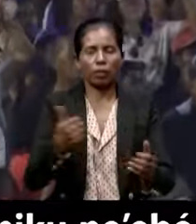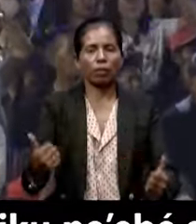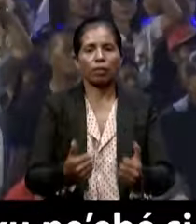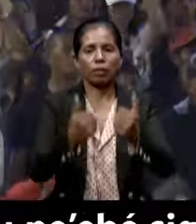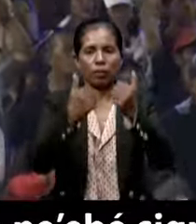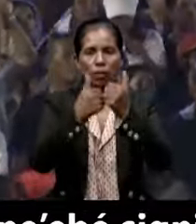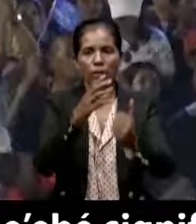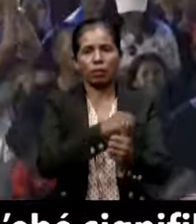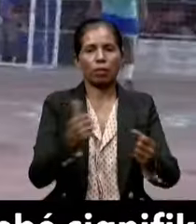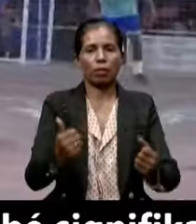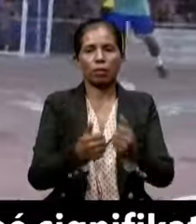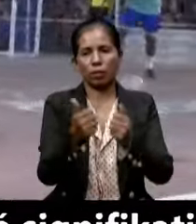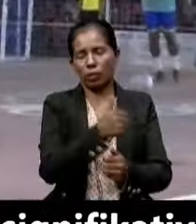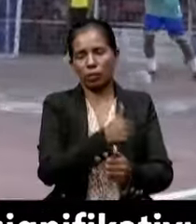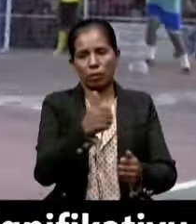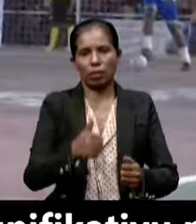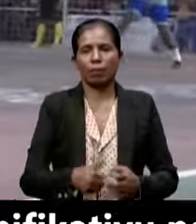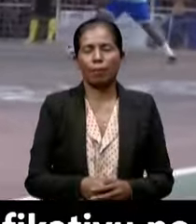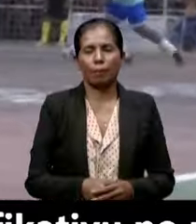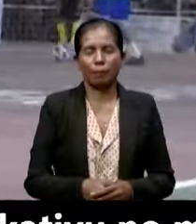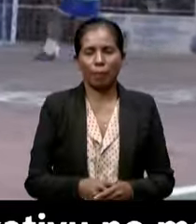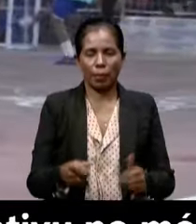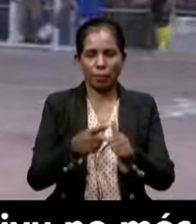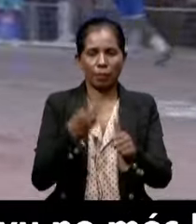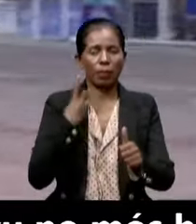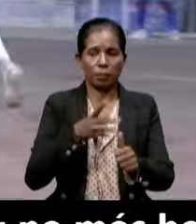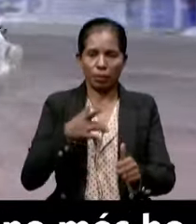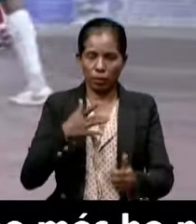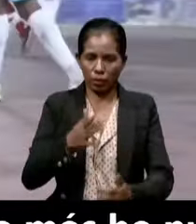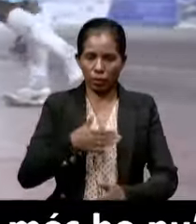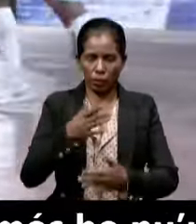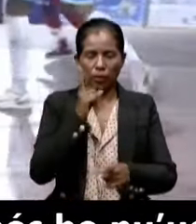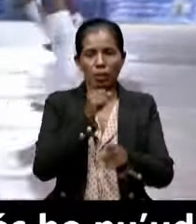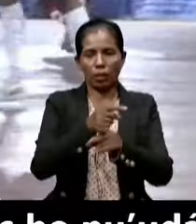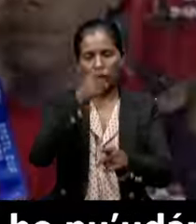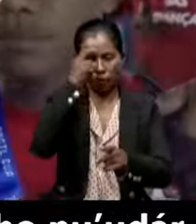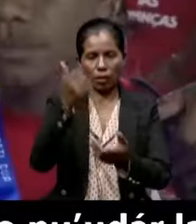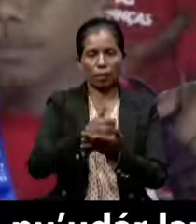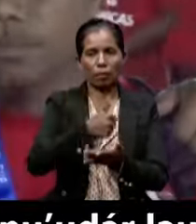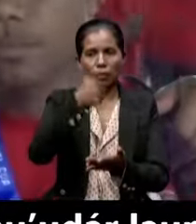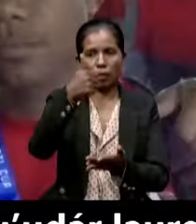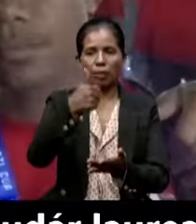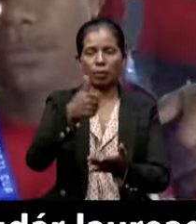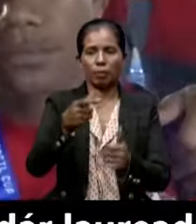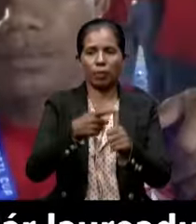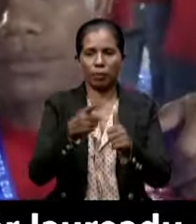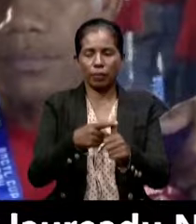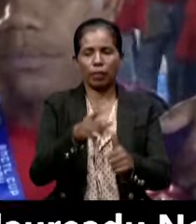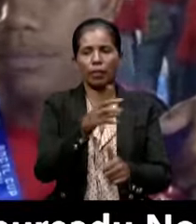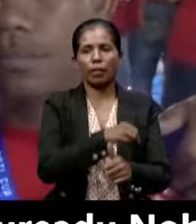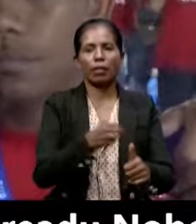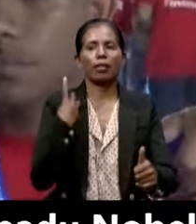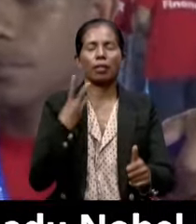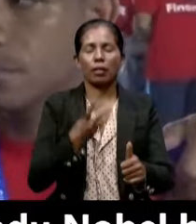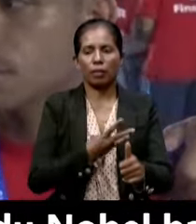e evento competição sira selo. Em primeiro lugar, me sinto contente, né? Também mas sai vencedor. Mesmo iha jogo hoje,